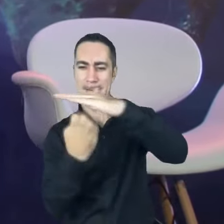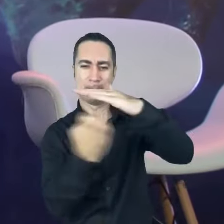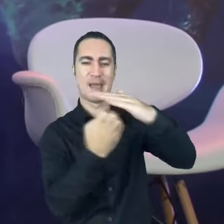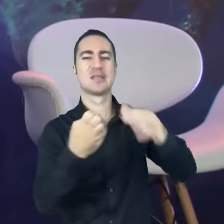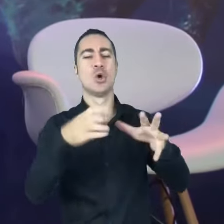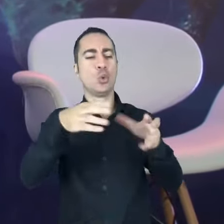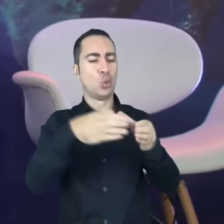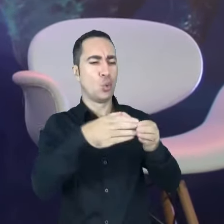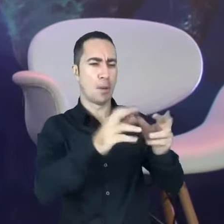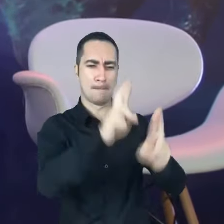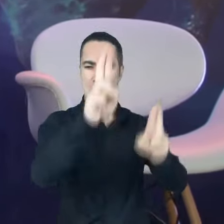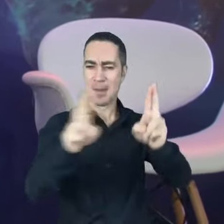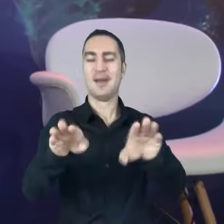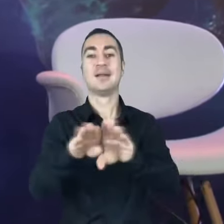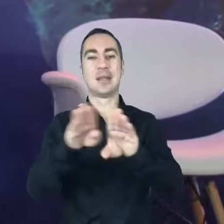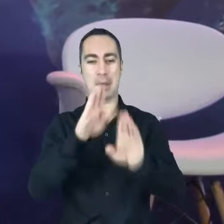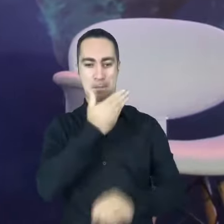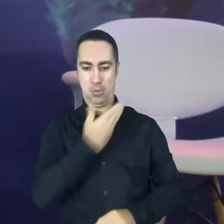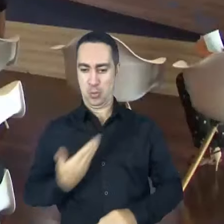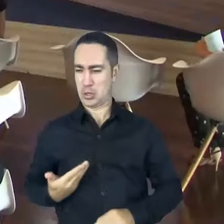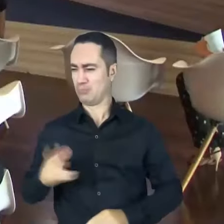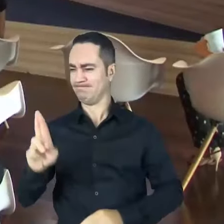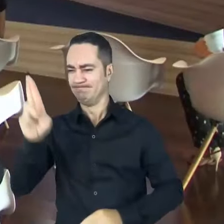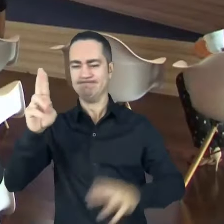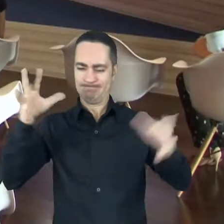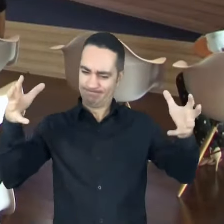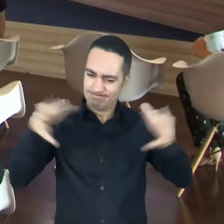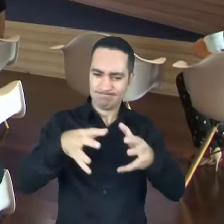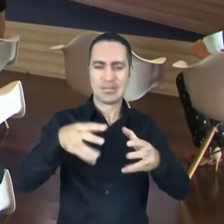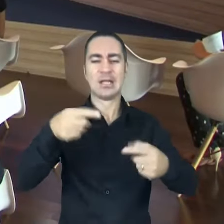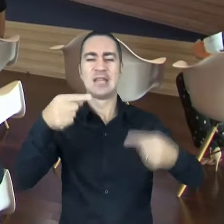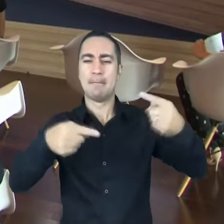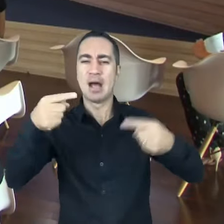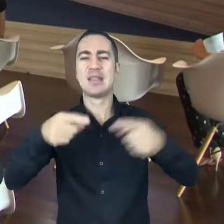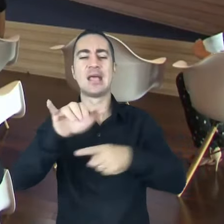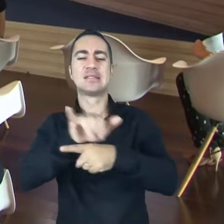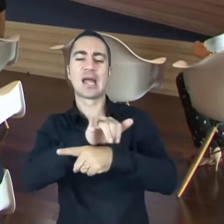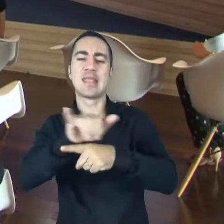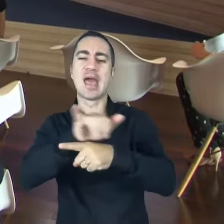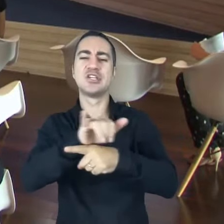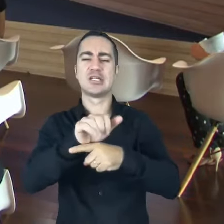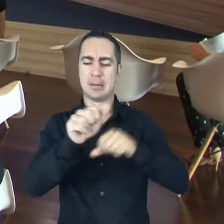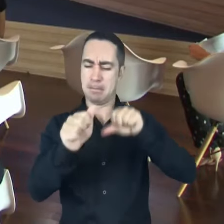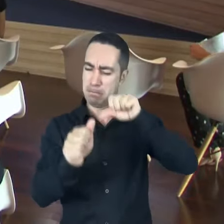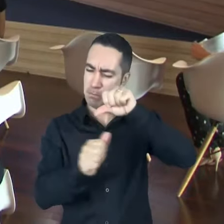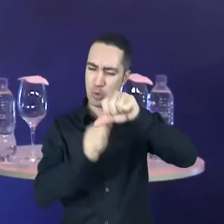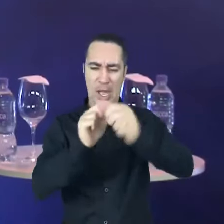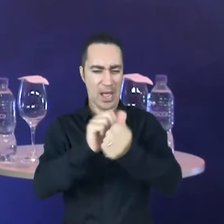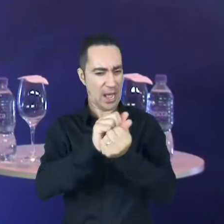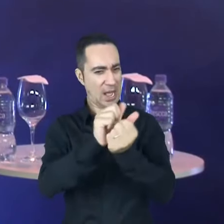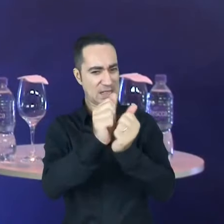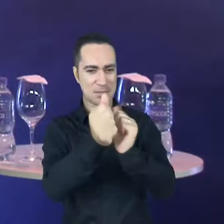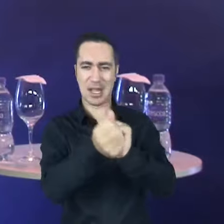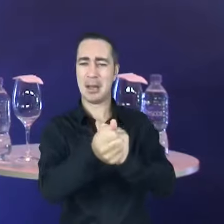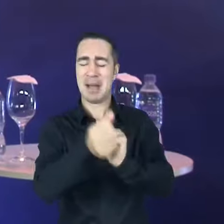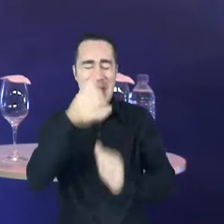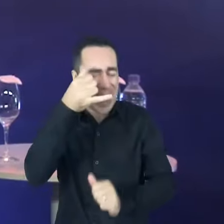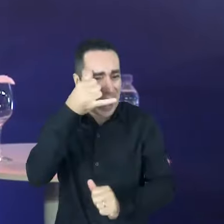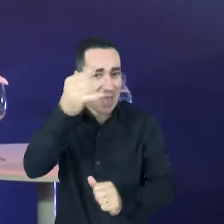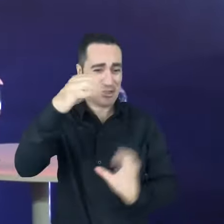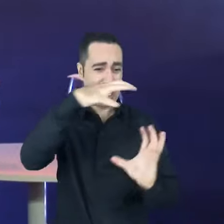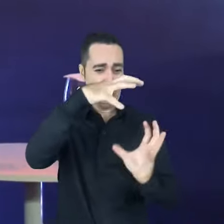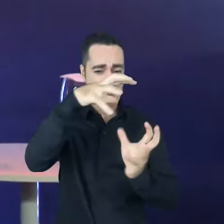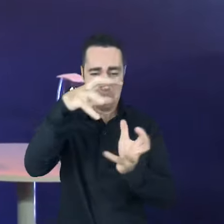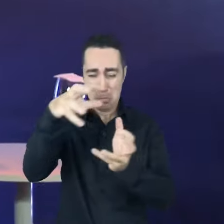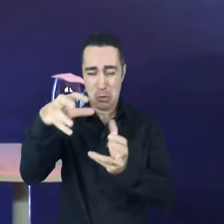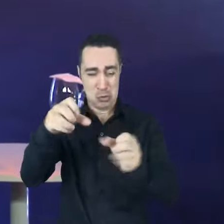poder público para debater estratégias e ações que vão fazer a gente frear o aquecimento global. Hoje, aqui